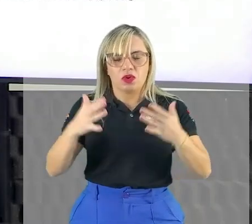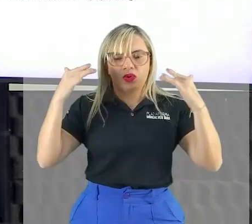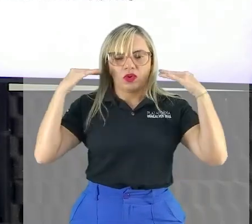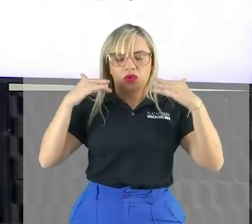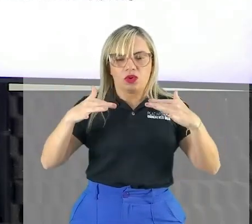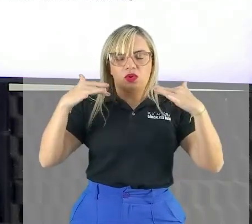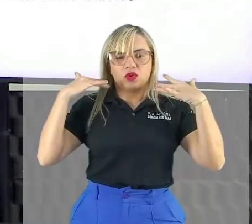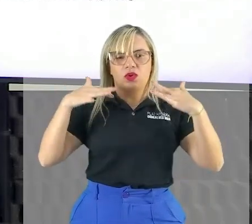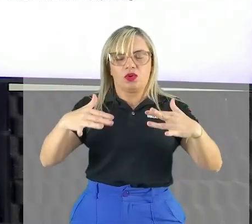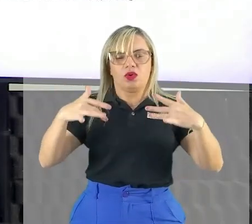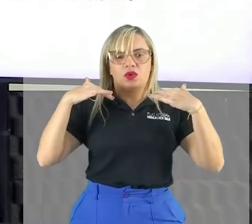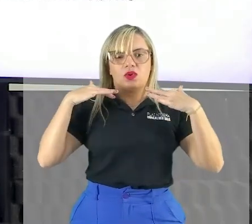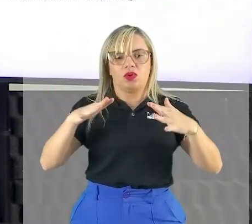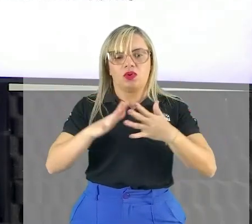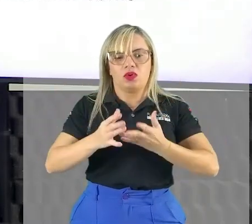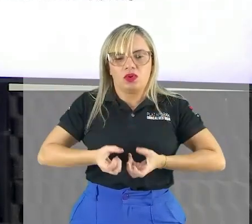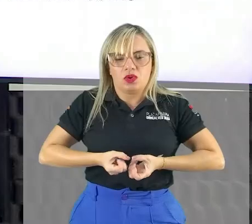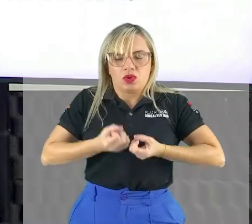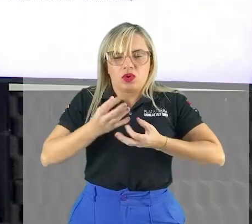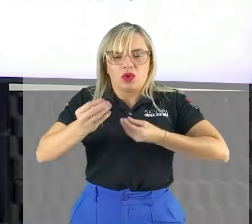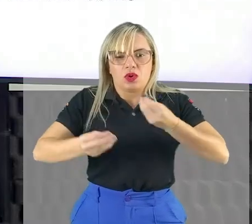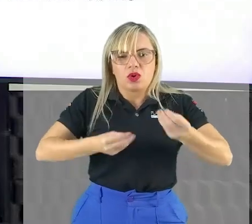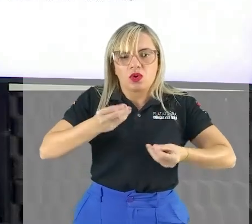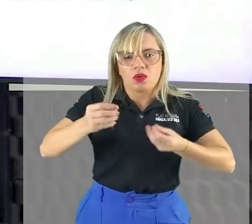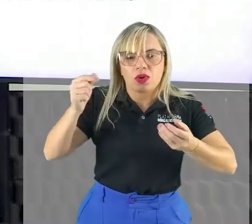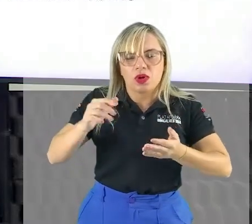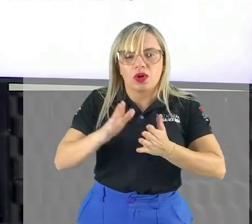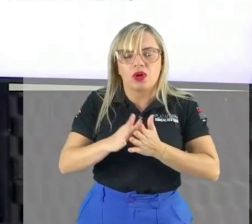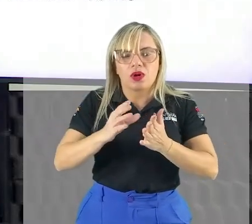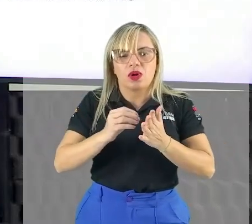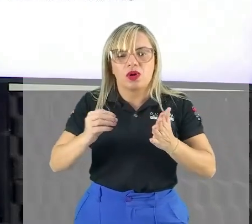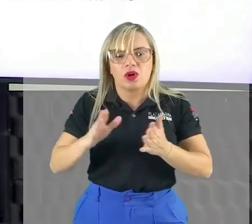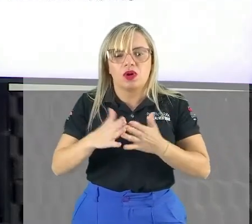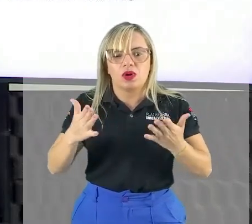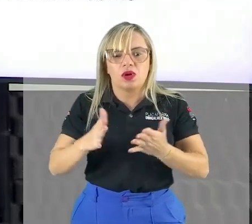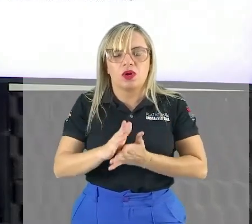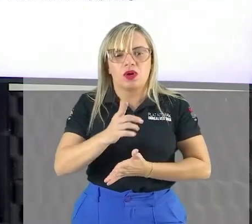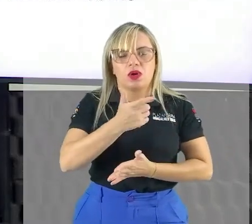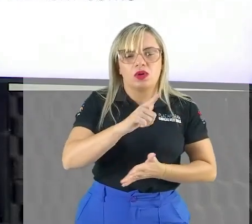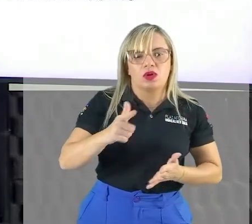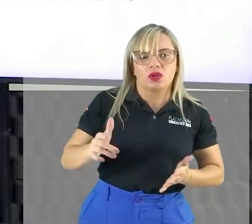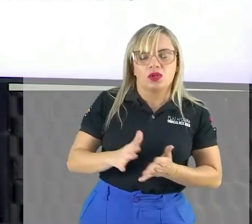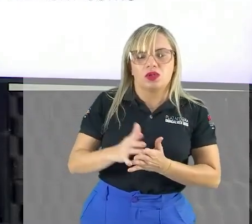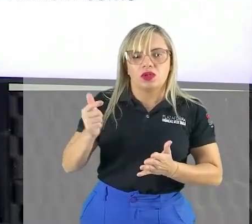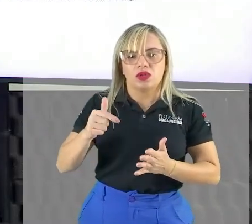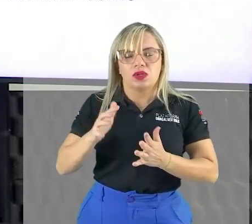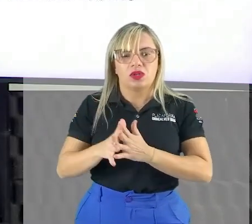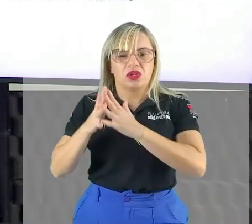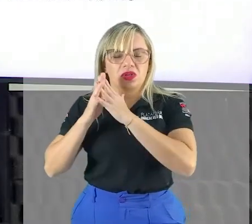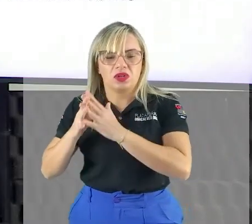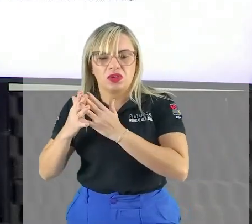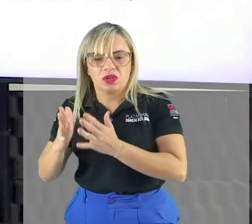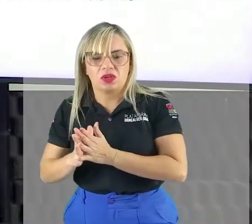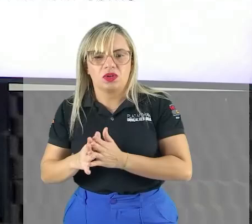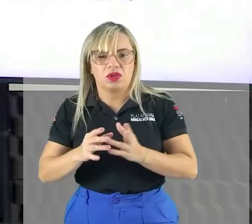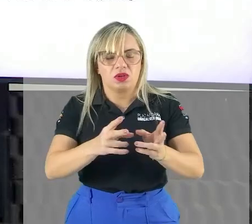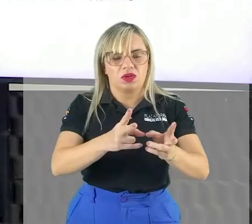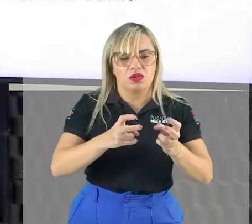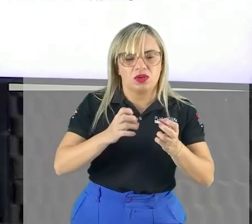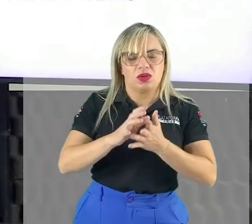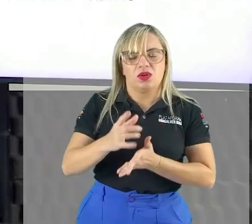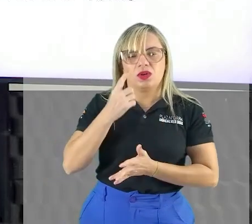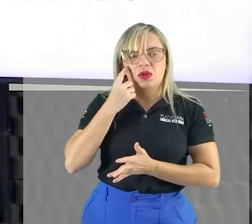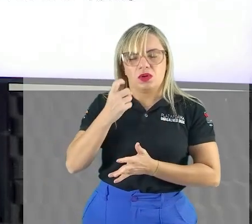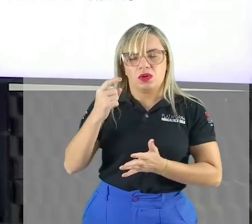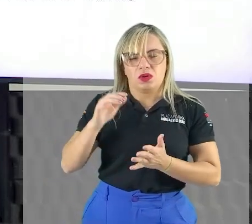você expressar a natureza como ela é, sem ter nada que atrapalhe essa percepção. É bem interessante